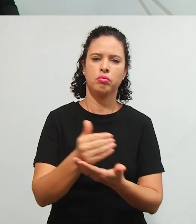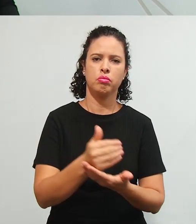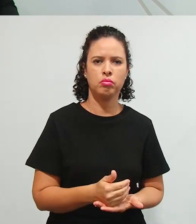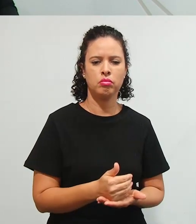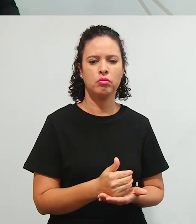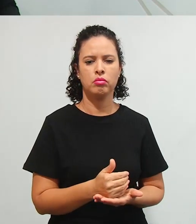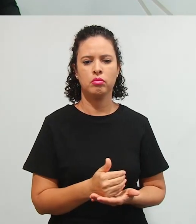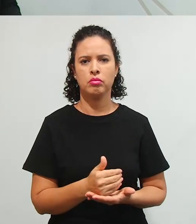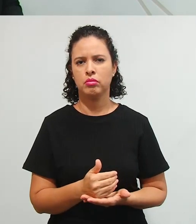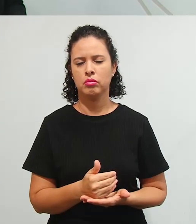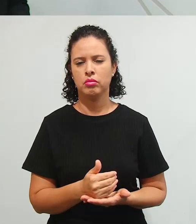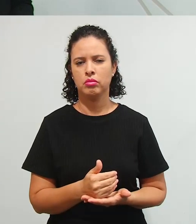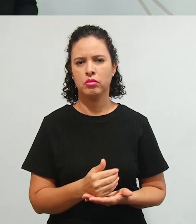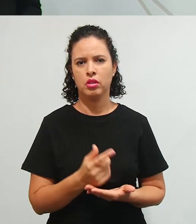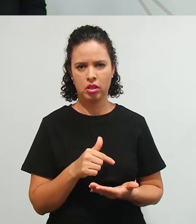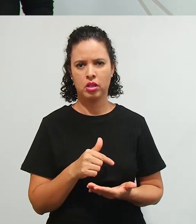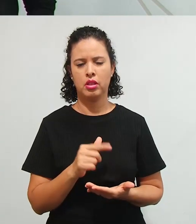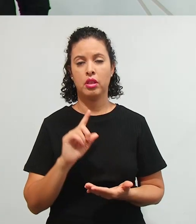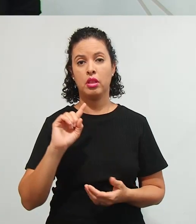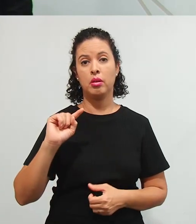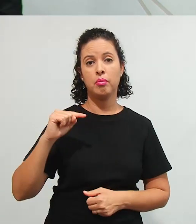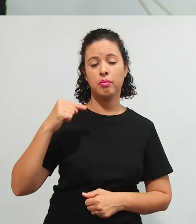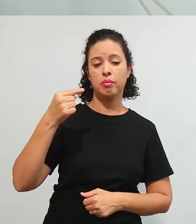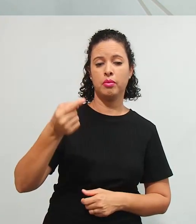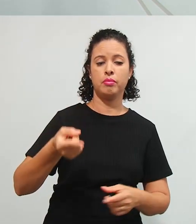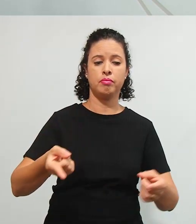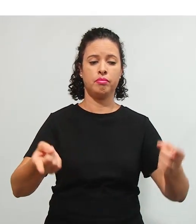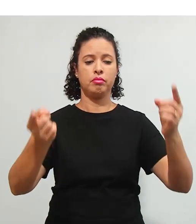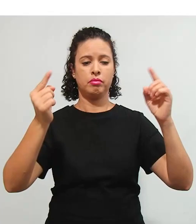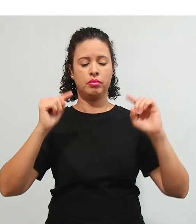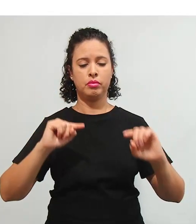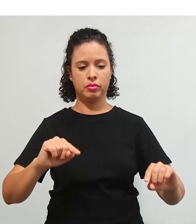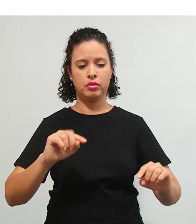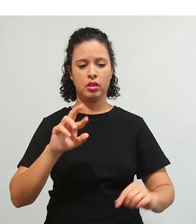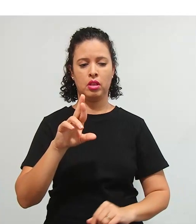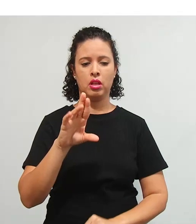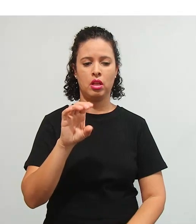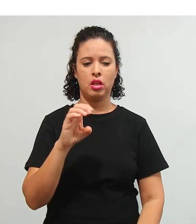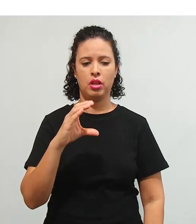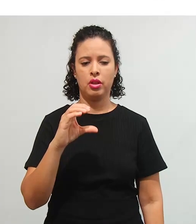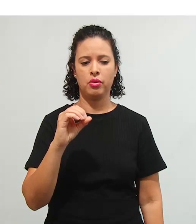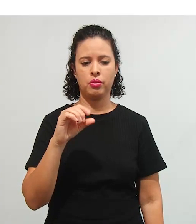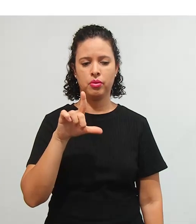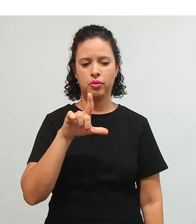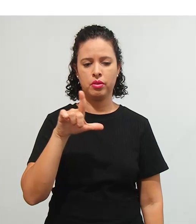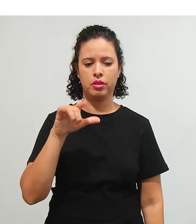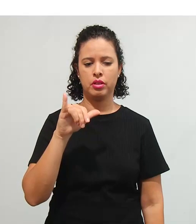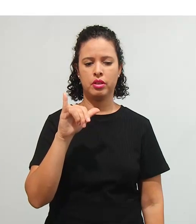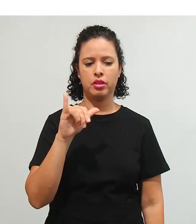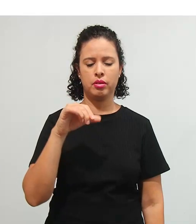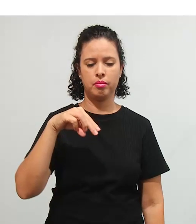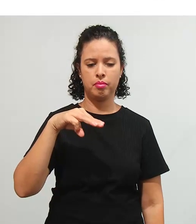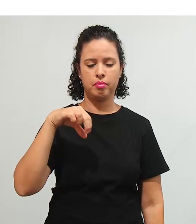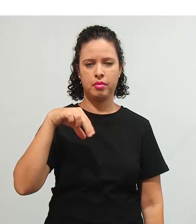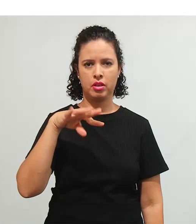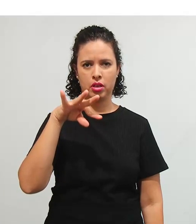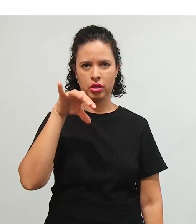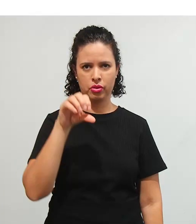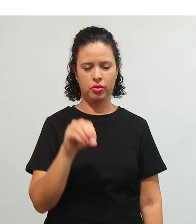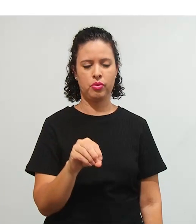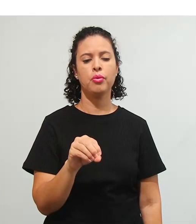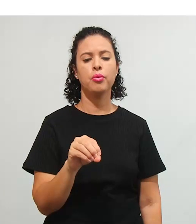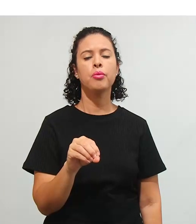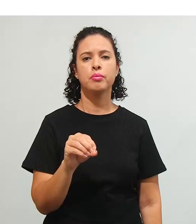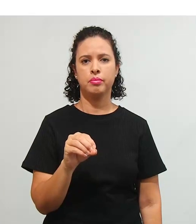arrecadação. Essa é uma outra etapa. Aí a gente passa para outra etapa da receita pública, que é o quê?